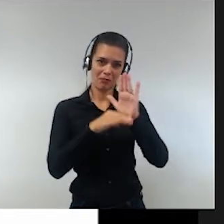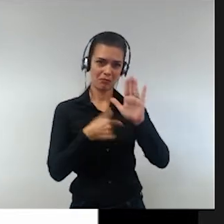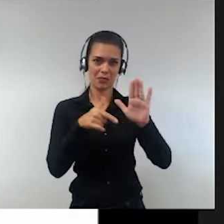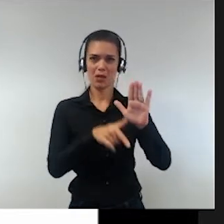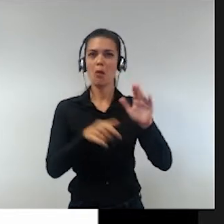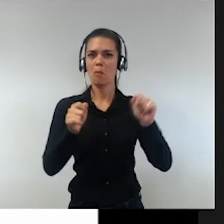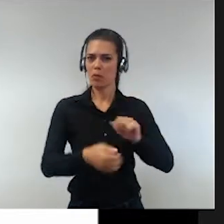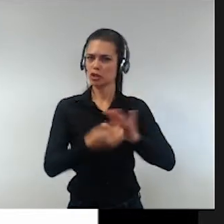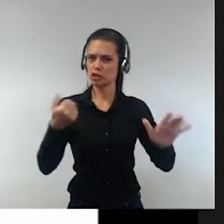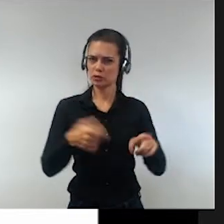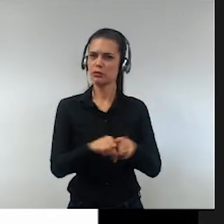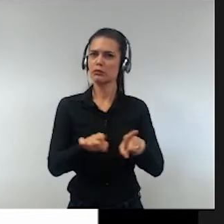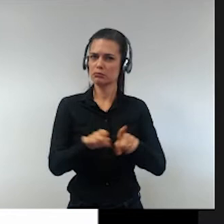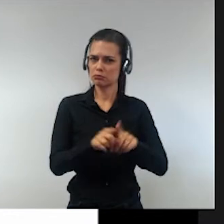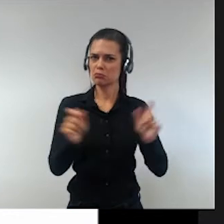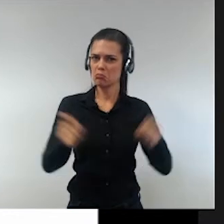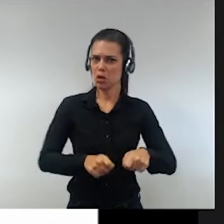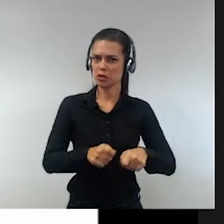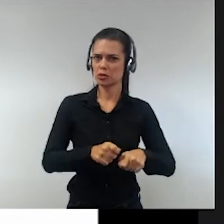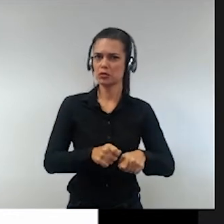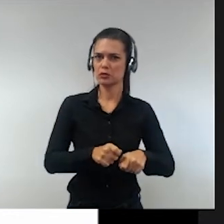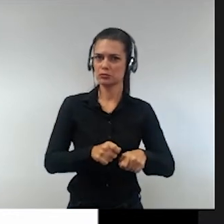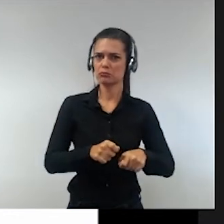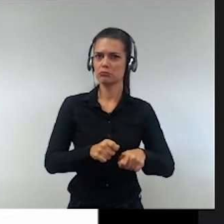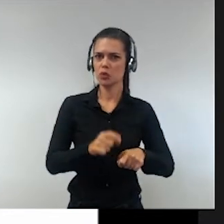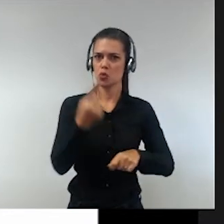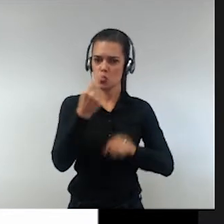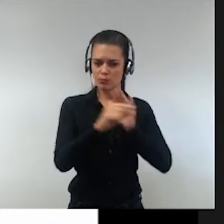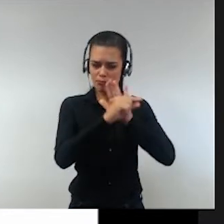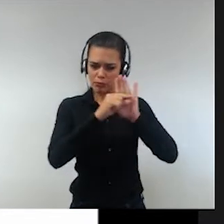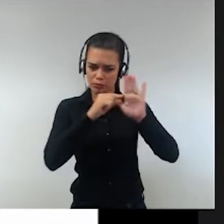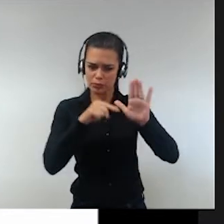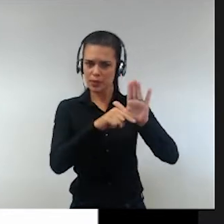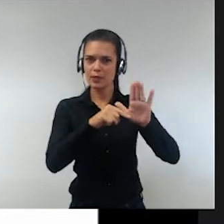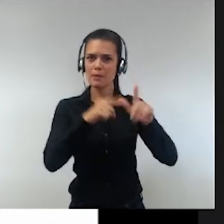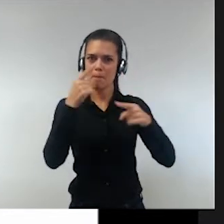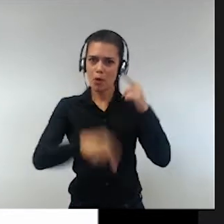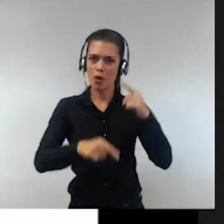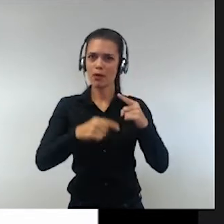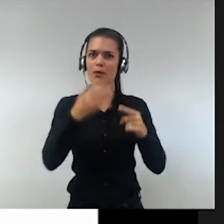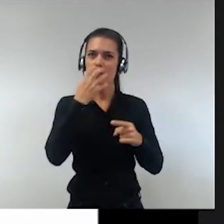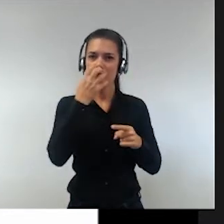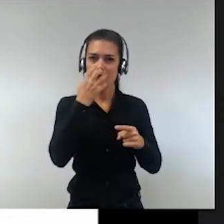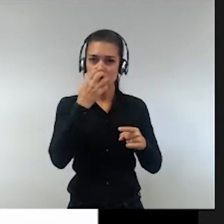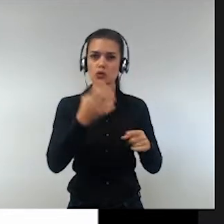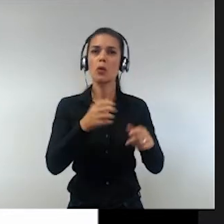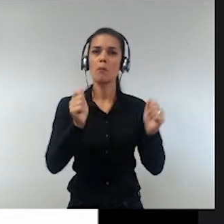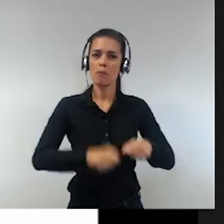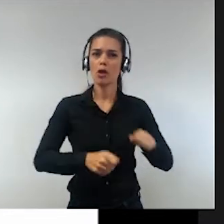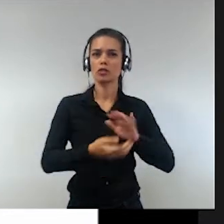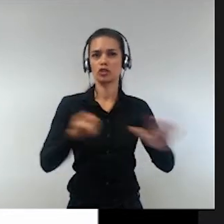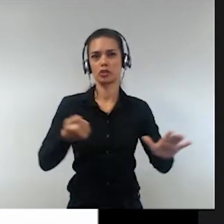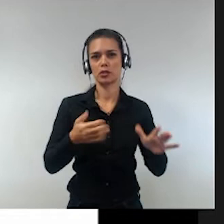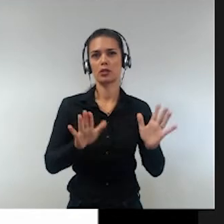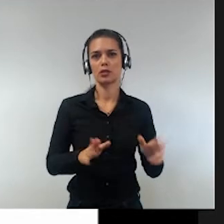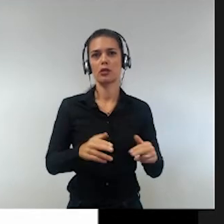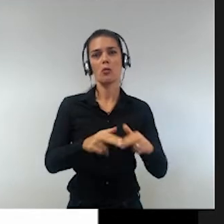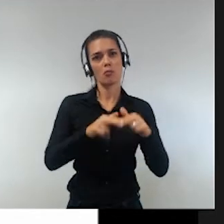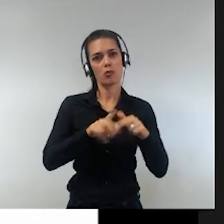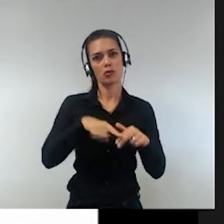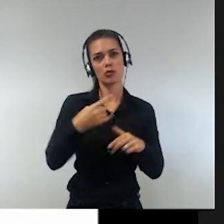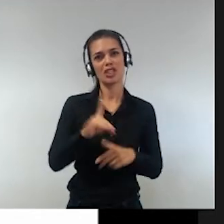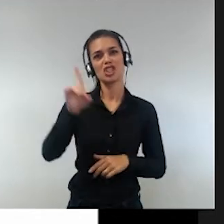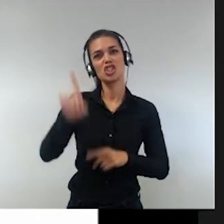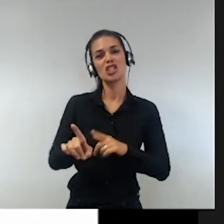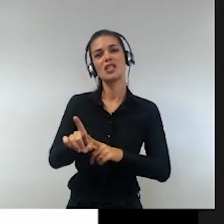a anulação dessa cláusula, né? Não da convenção toda, mas da cláusula que está dizendo que você não pode ter o teu animal lá. Por isso a gente se reporta ao